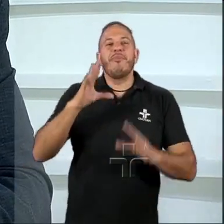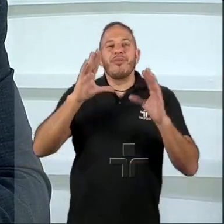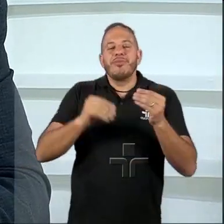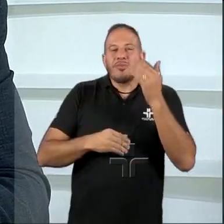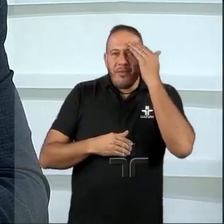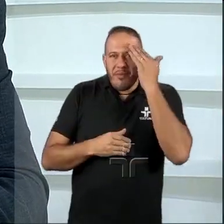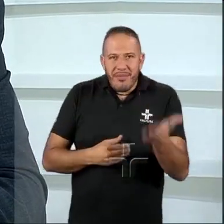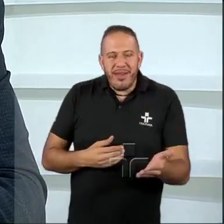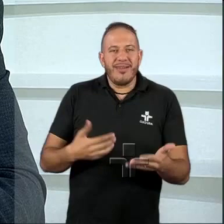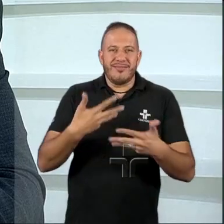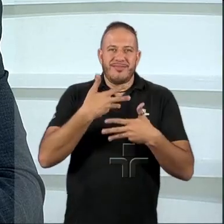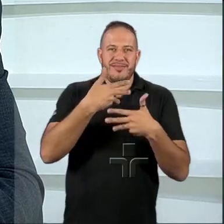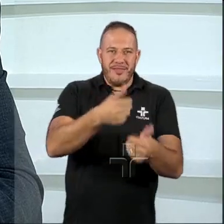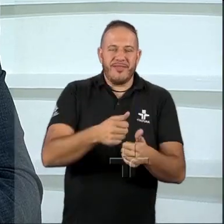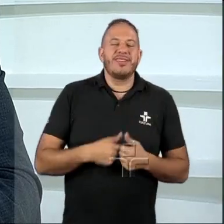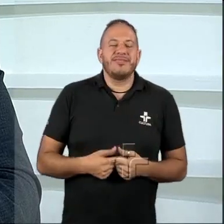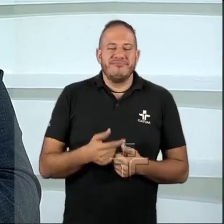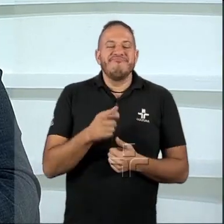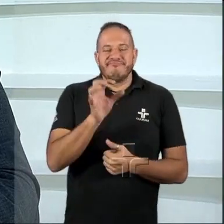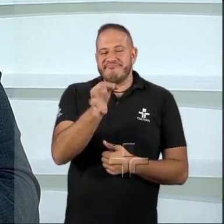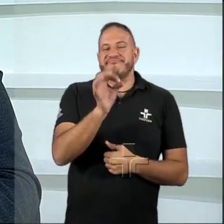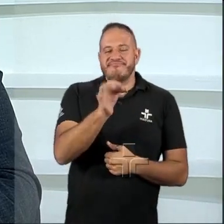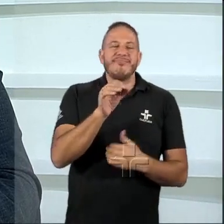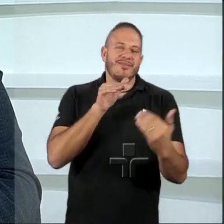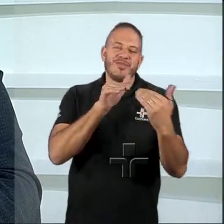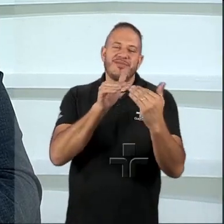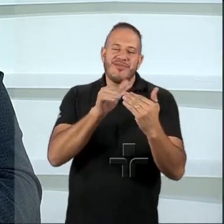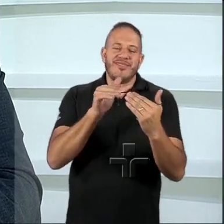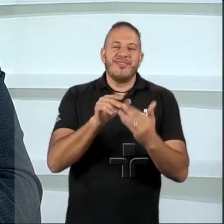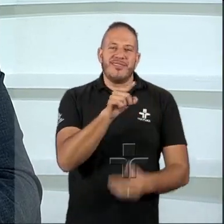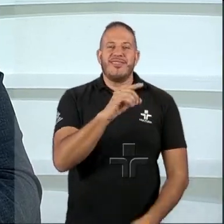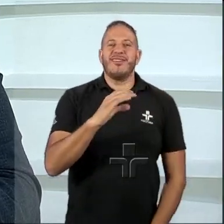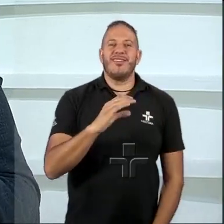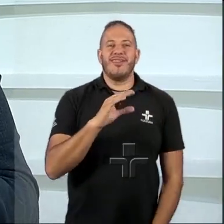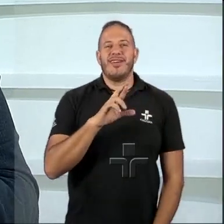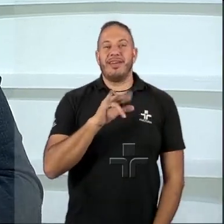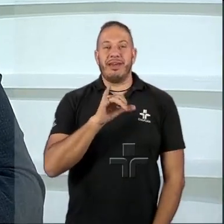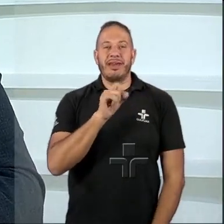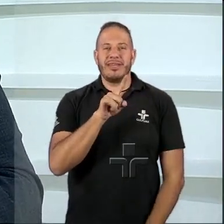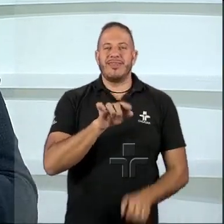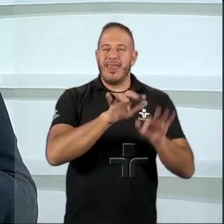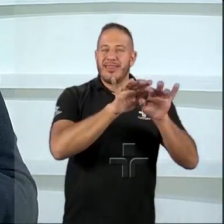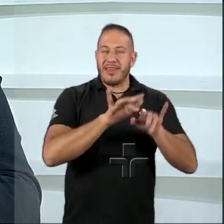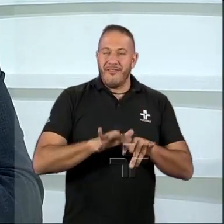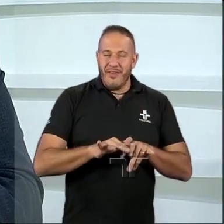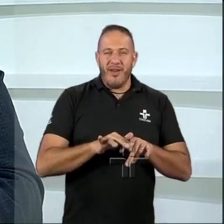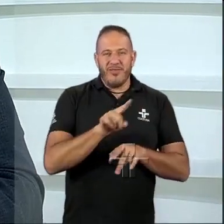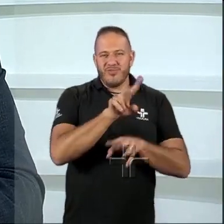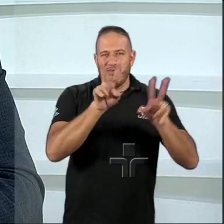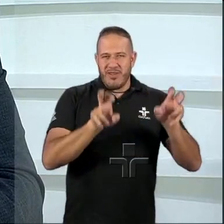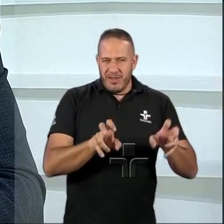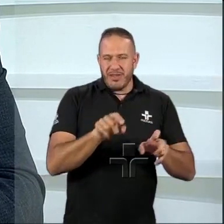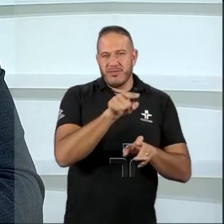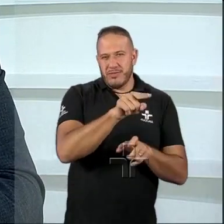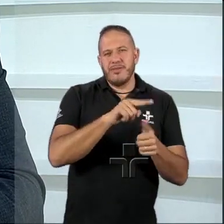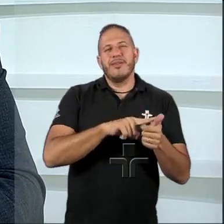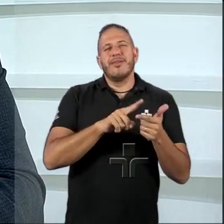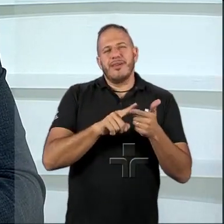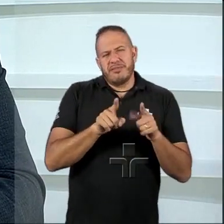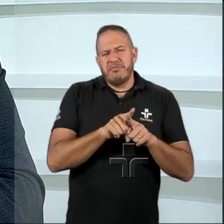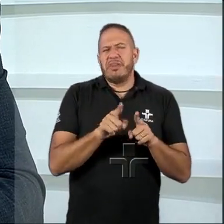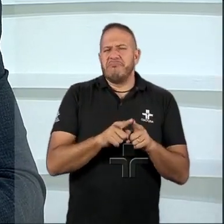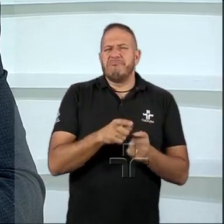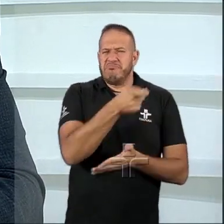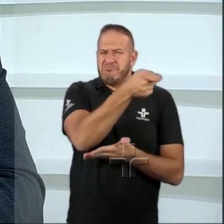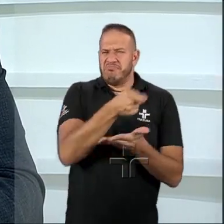concordo absolutamente em tudo que a Maria Cristina escreve, não só sobre isso, mas excelente coluna